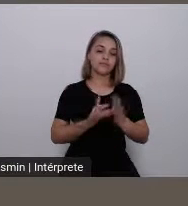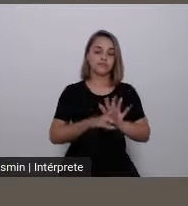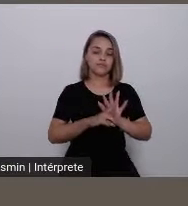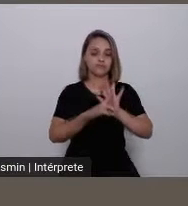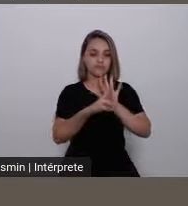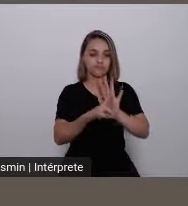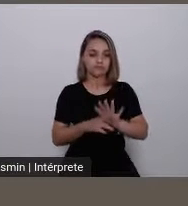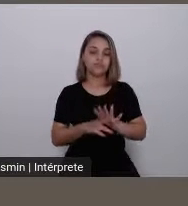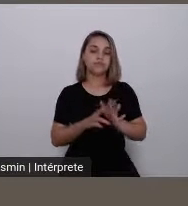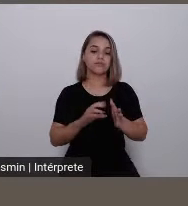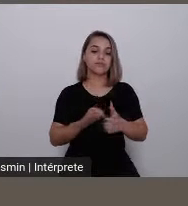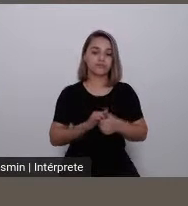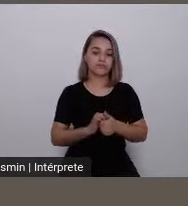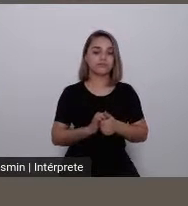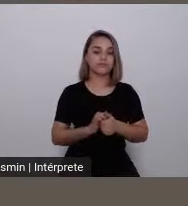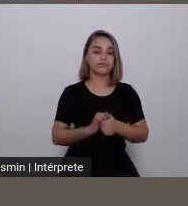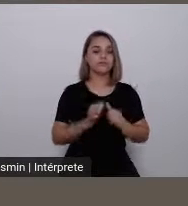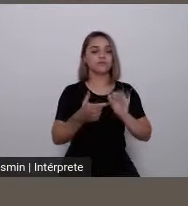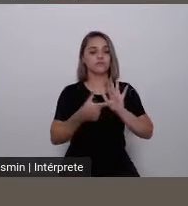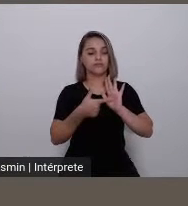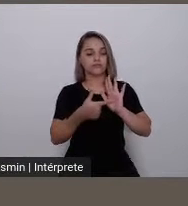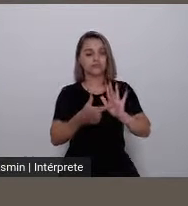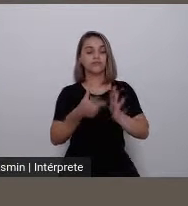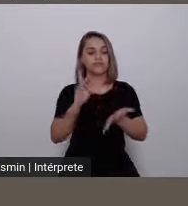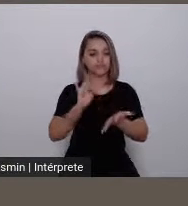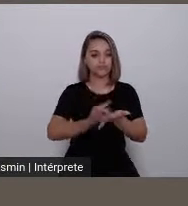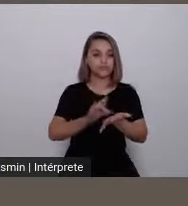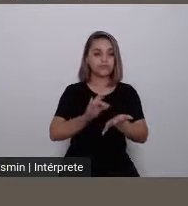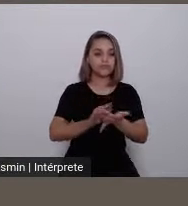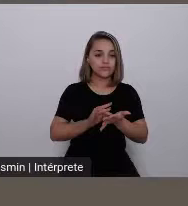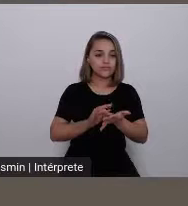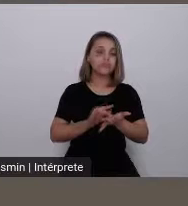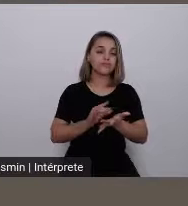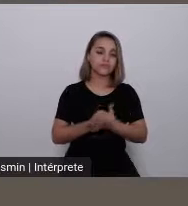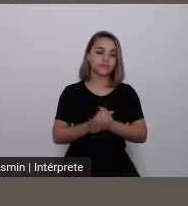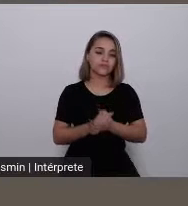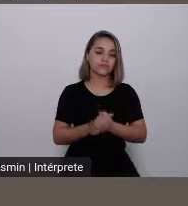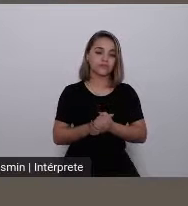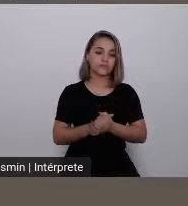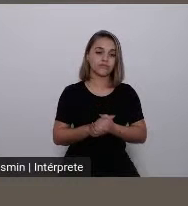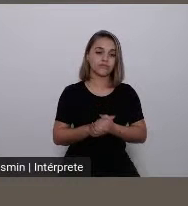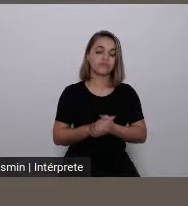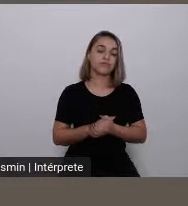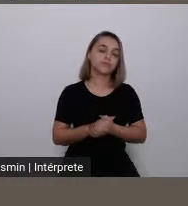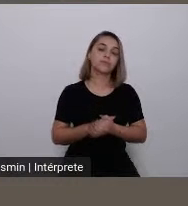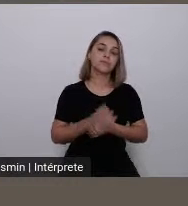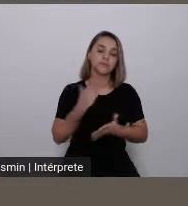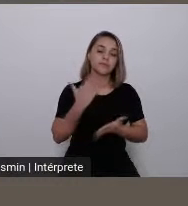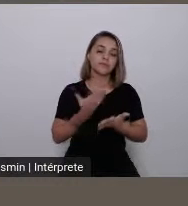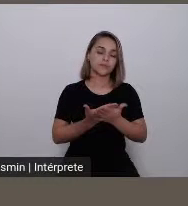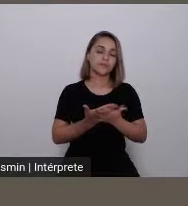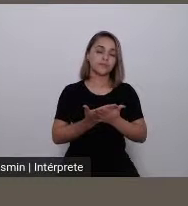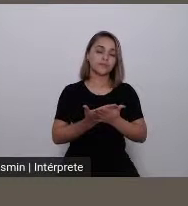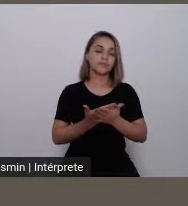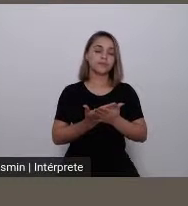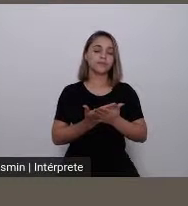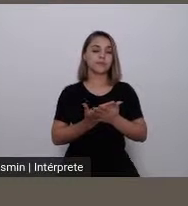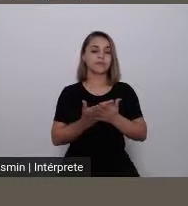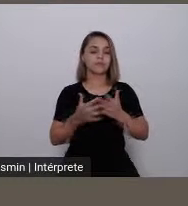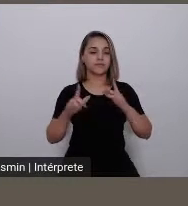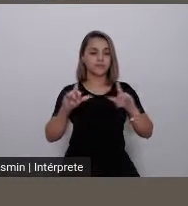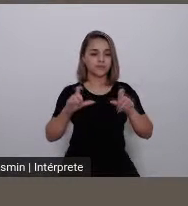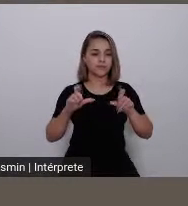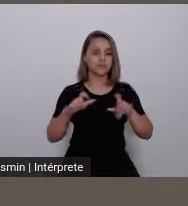pintura fosse uma cópia dessa realidade, tal como se acreditava que fosse a fotografia. E esse mesmo